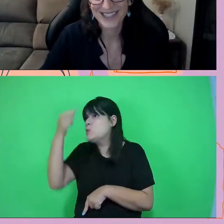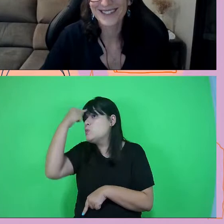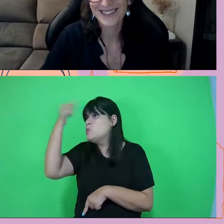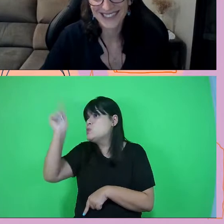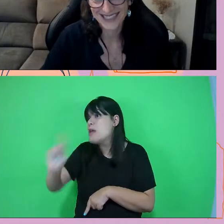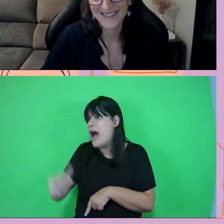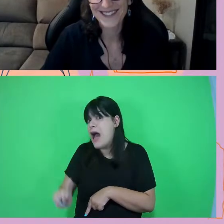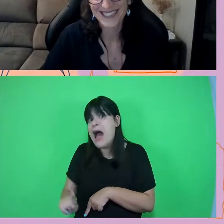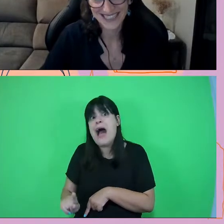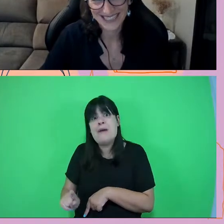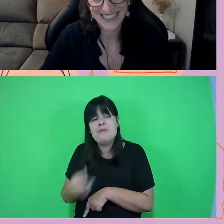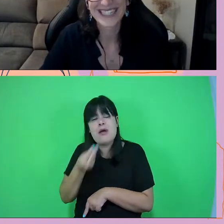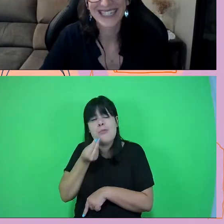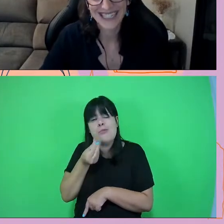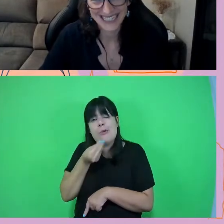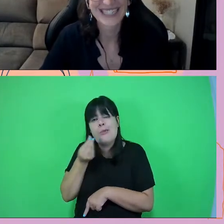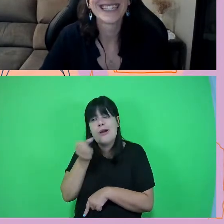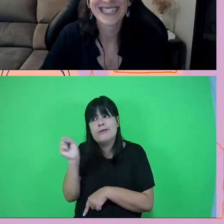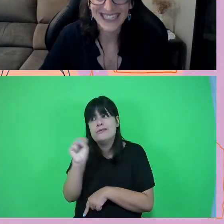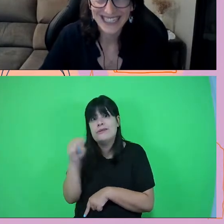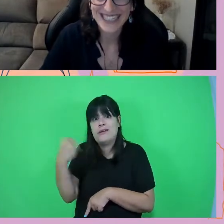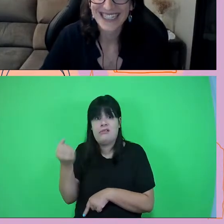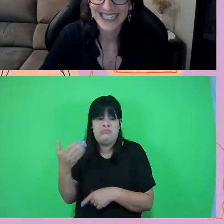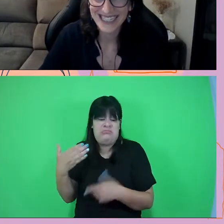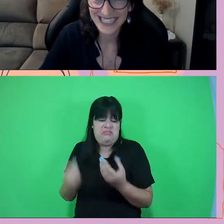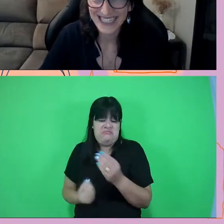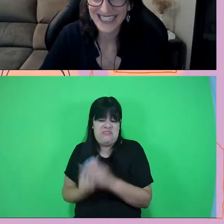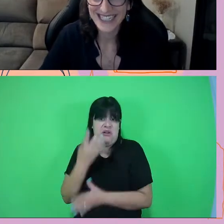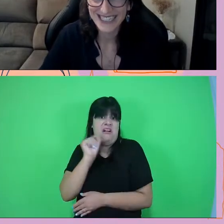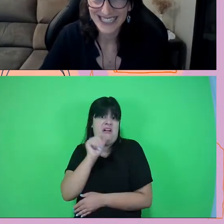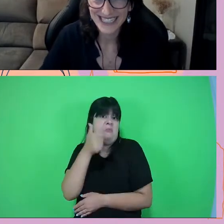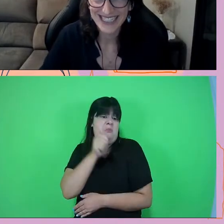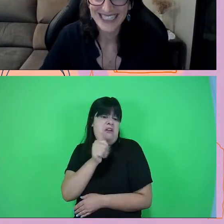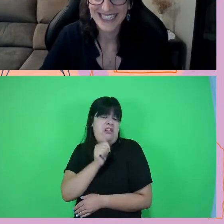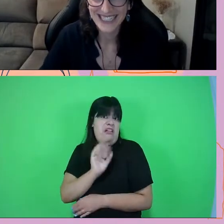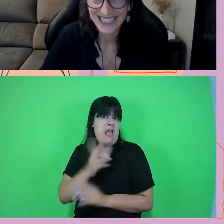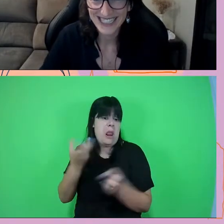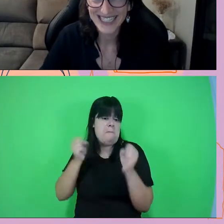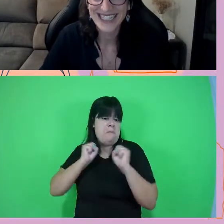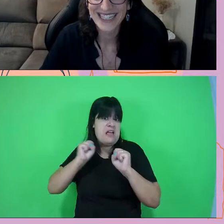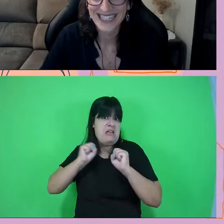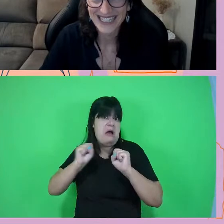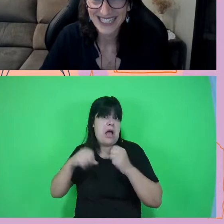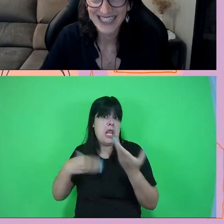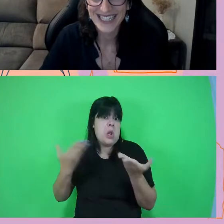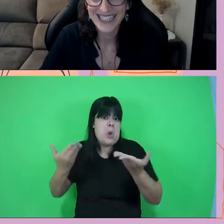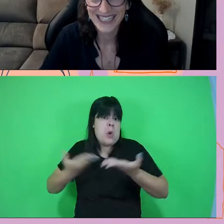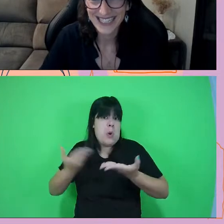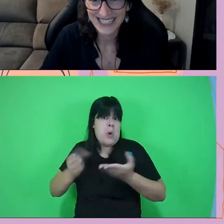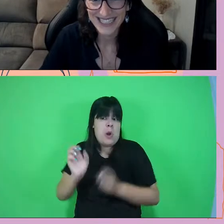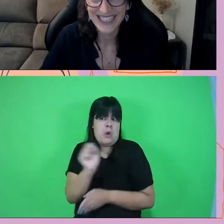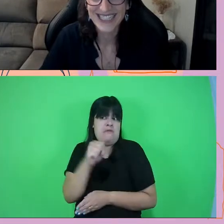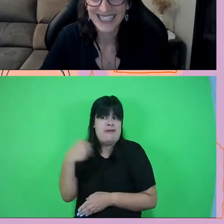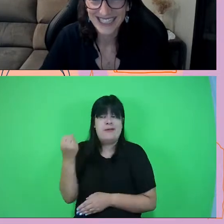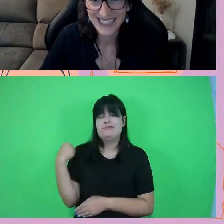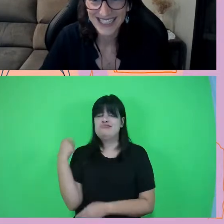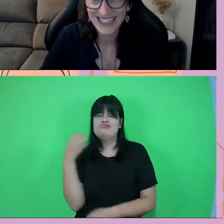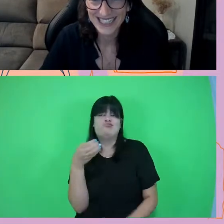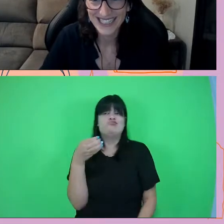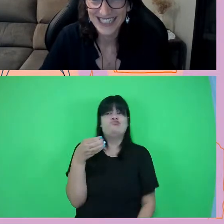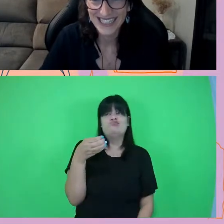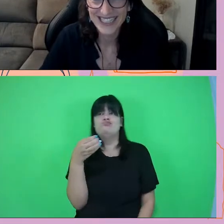todo mundo degustando a cerveja criada por uma mulher, a cerveja mais baladada do momento, todo mundo desfilando com aquela latinha